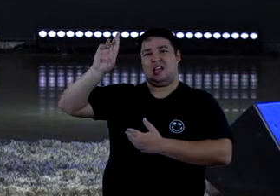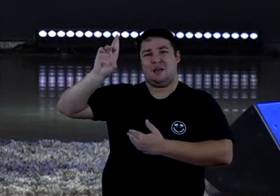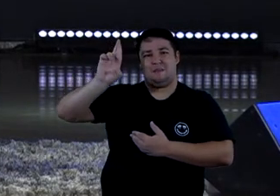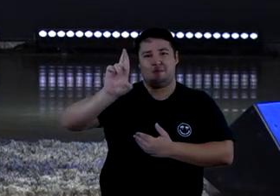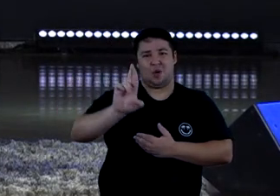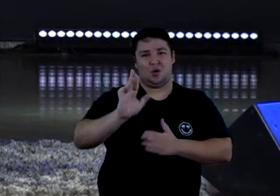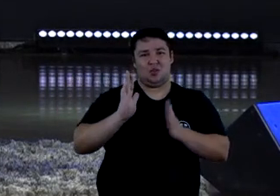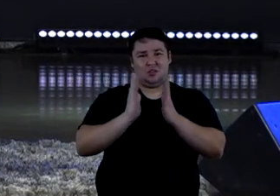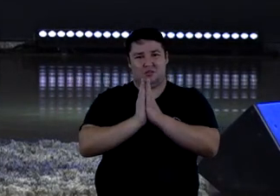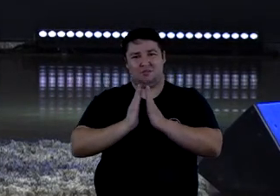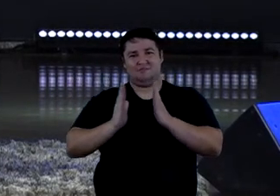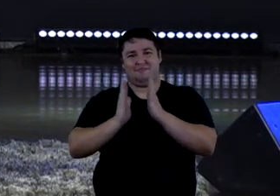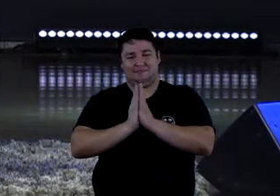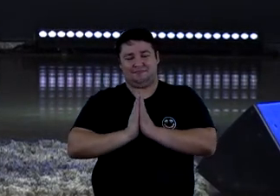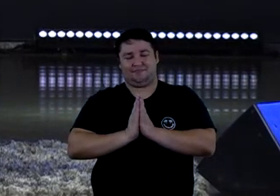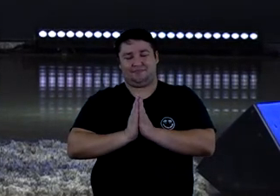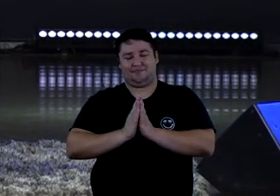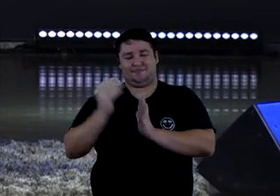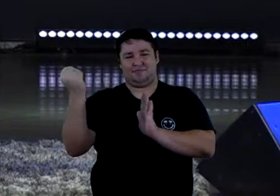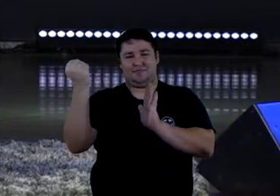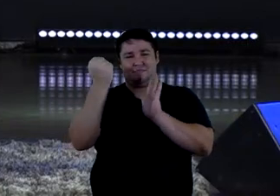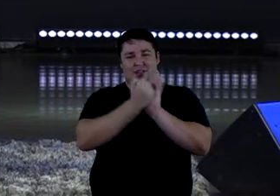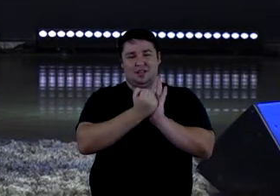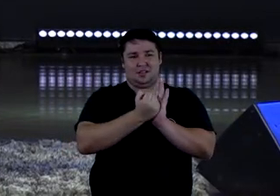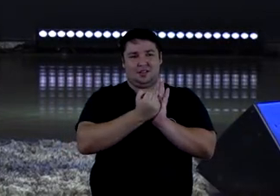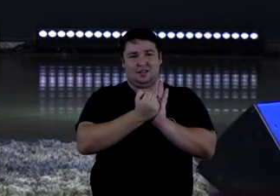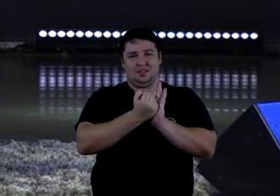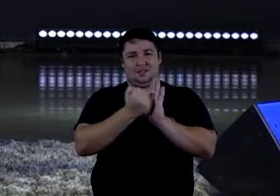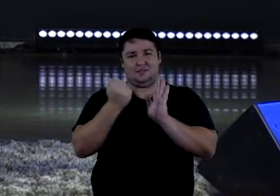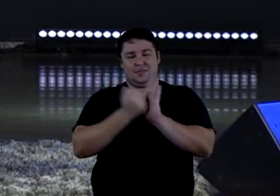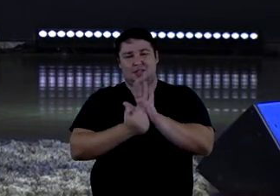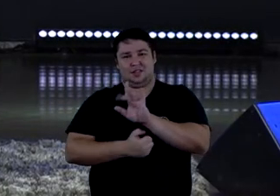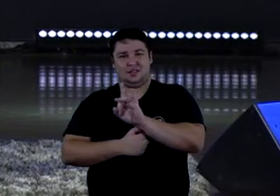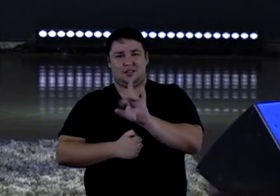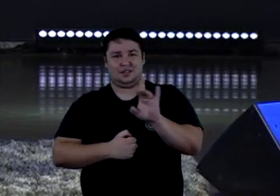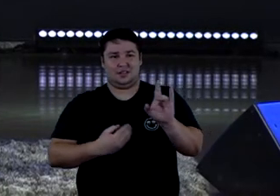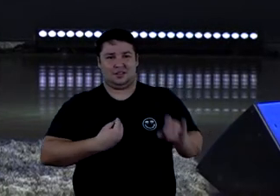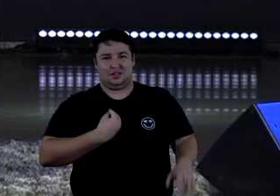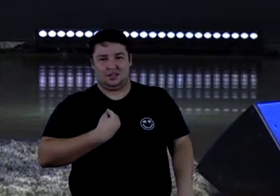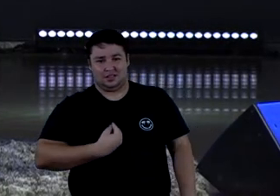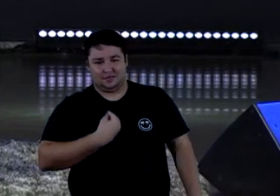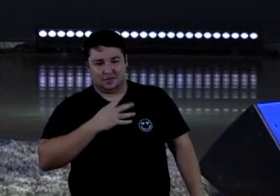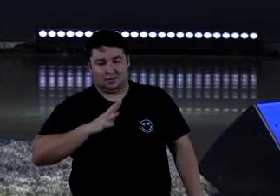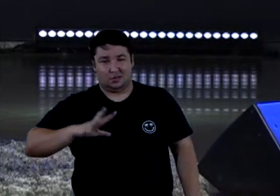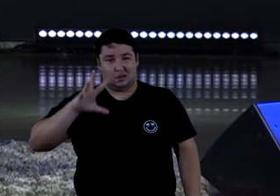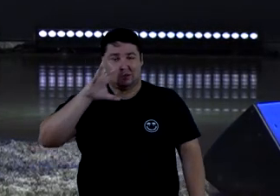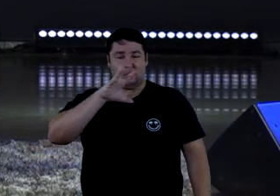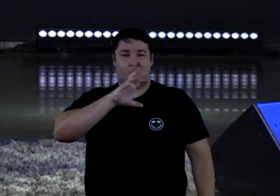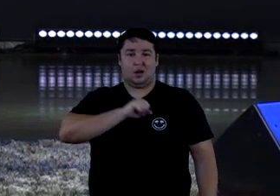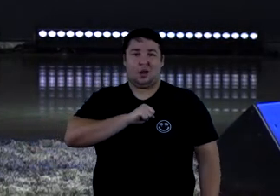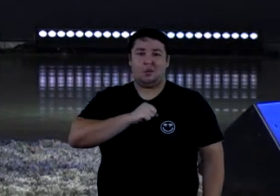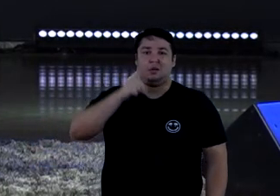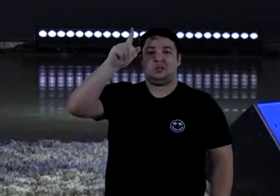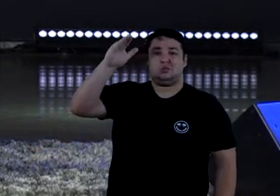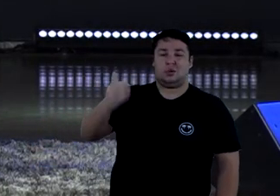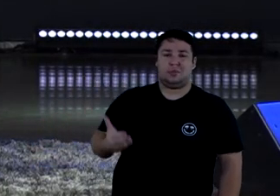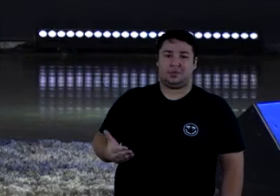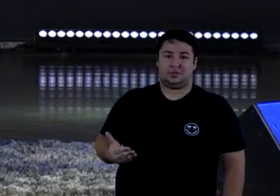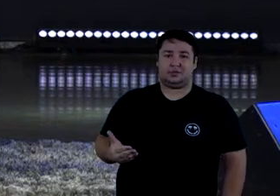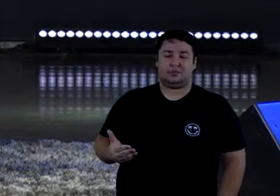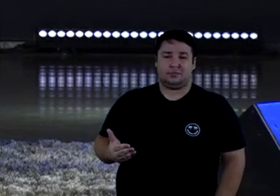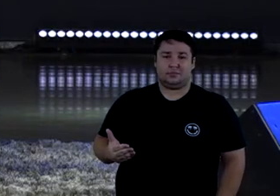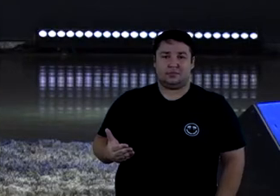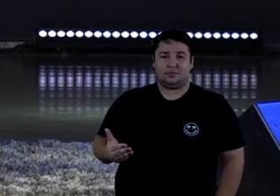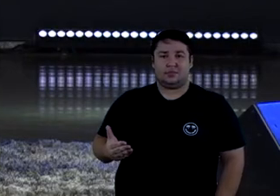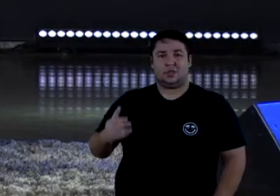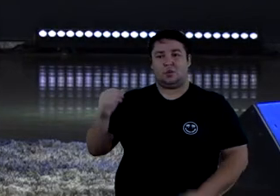a essa oração. Marca. Marca cada uma dessas vidas com teu amor, com a doçura da tua presença.